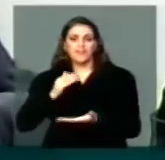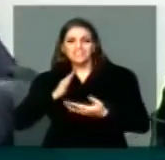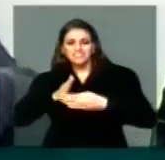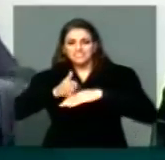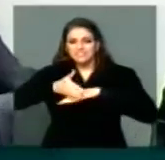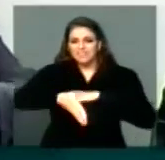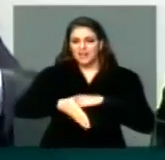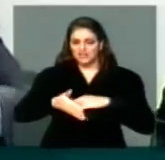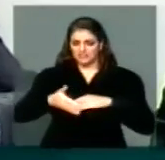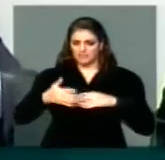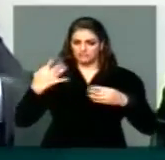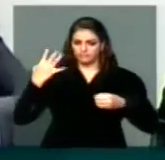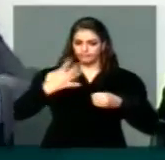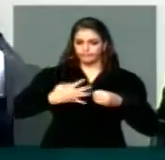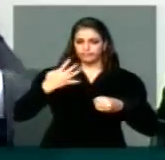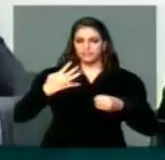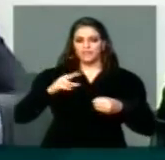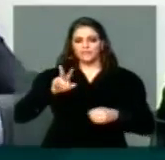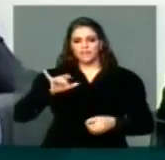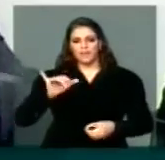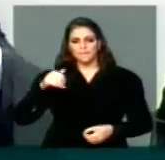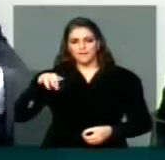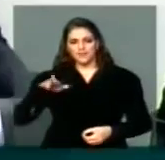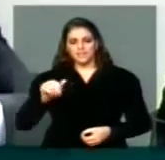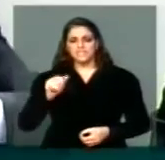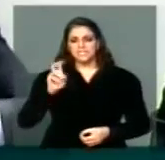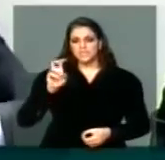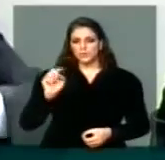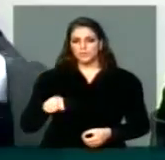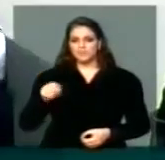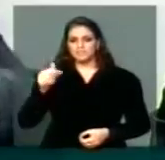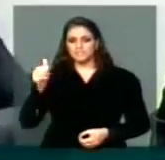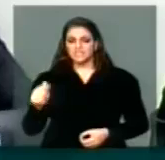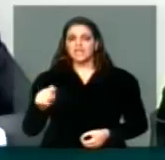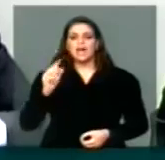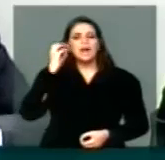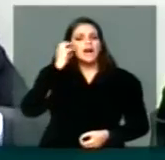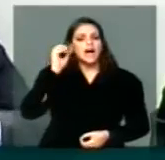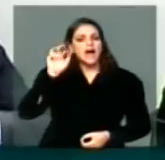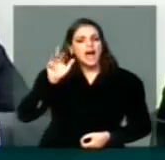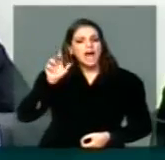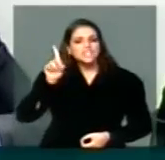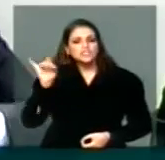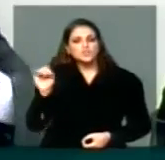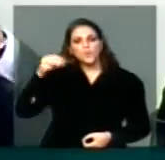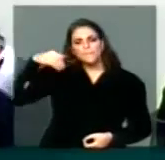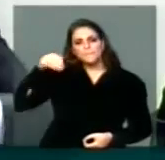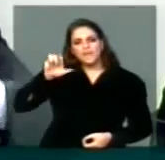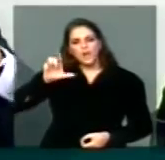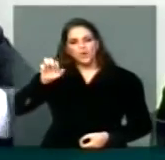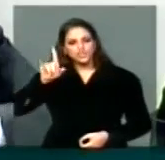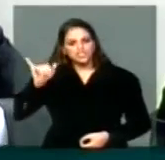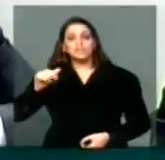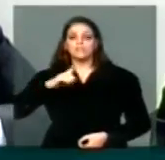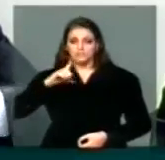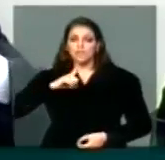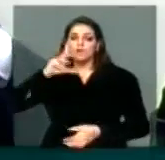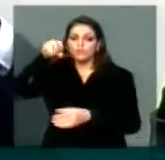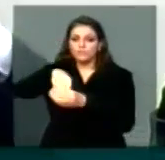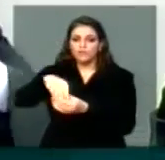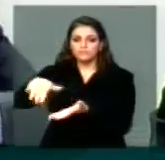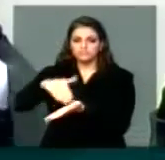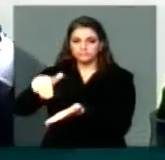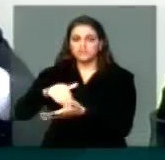do meu condomínio, na Avenida das Américas, 5.777, a Rádio Melodia. Eu tenho escritório na Rádio Melodia. E tenho meu escritório